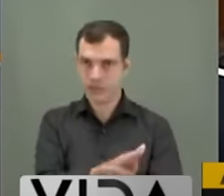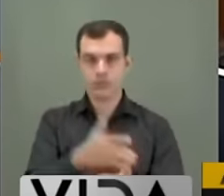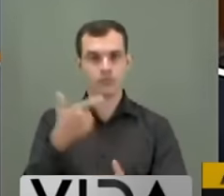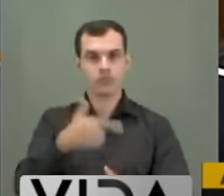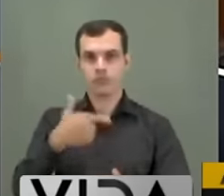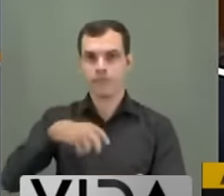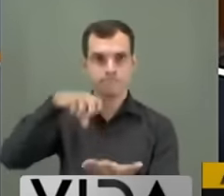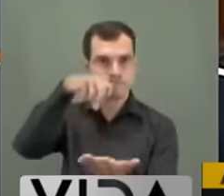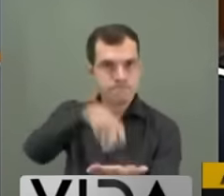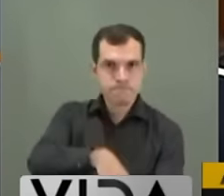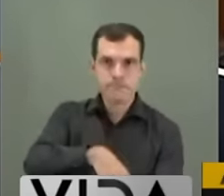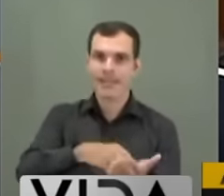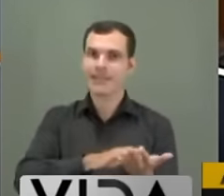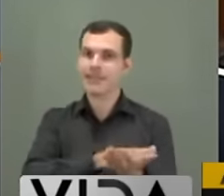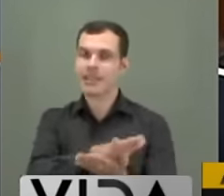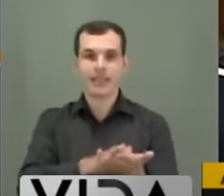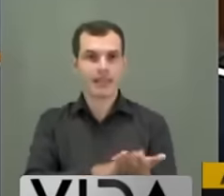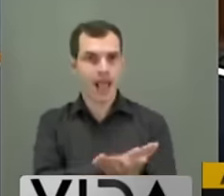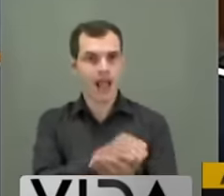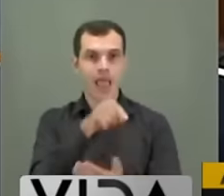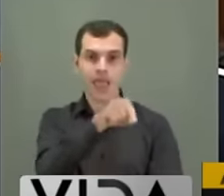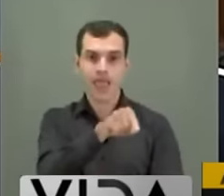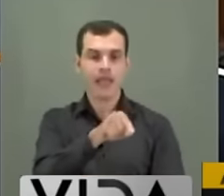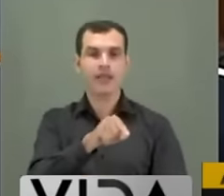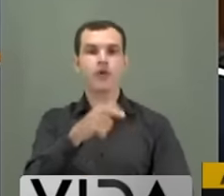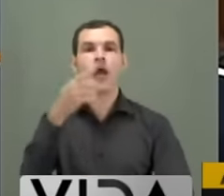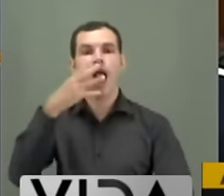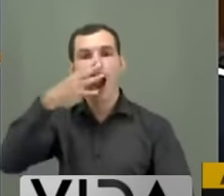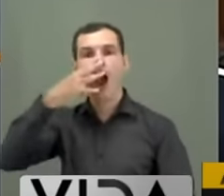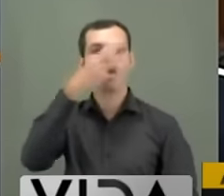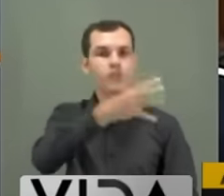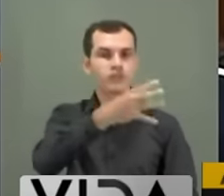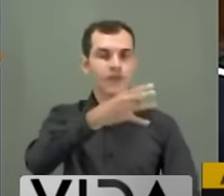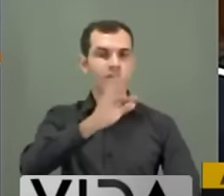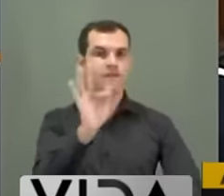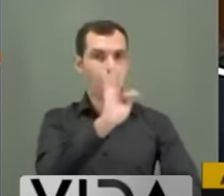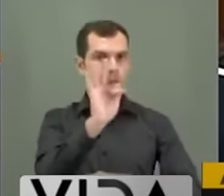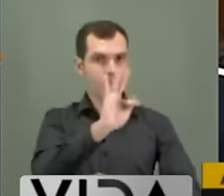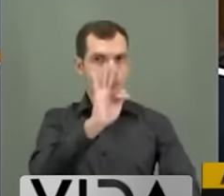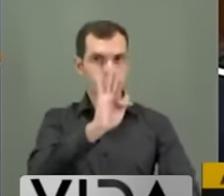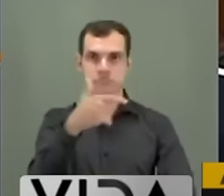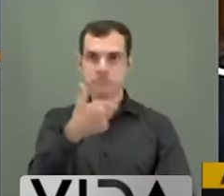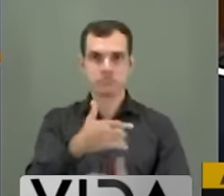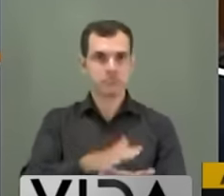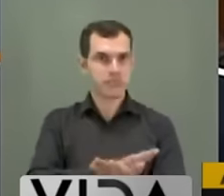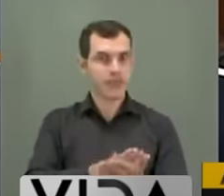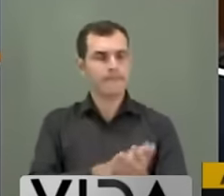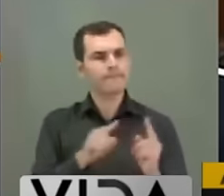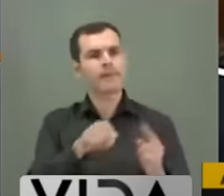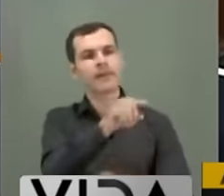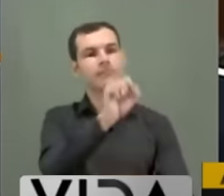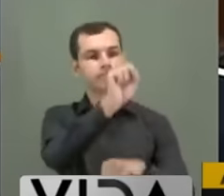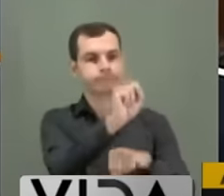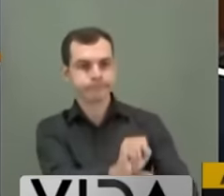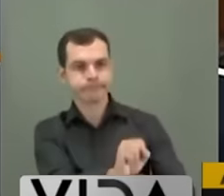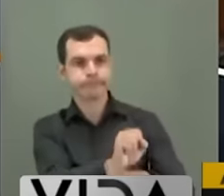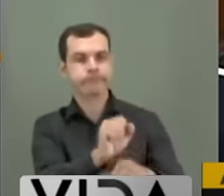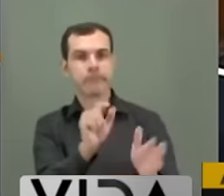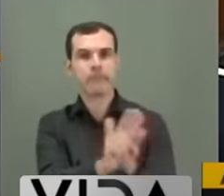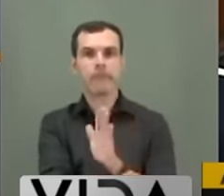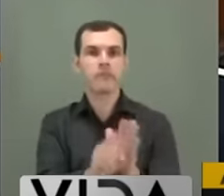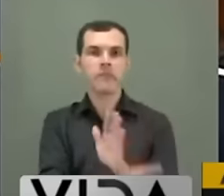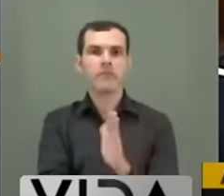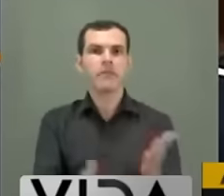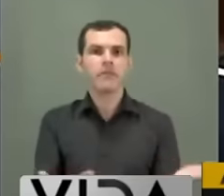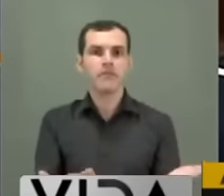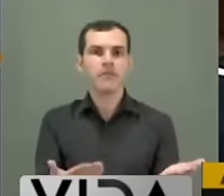penal, ele não é formalmente acusado, mas ele foi detido, e se não há justa causa para a